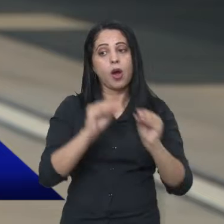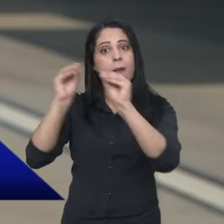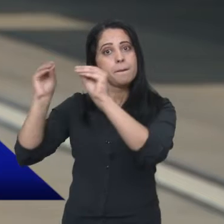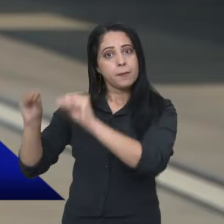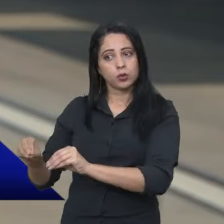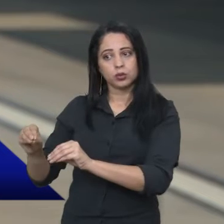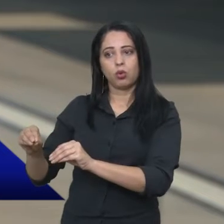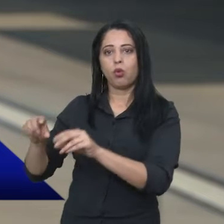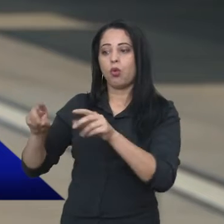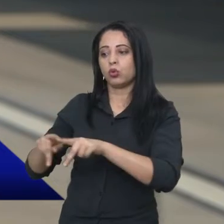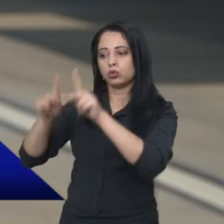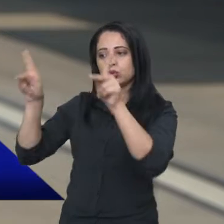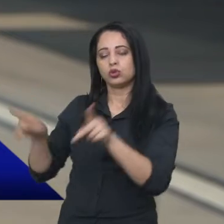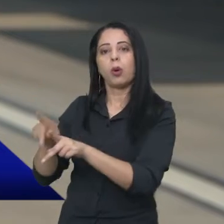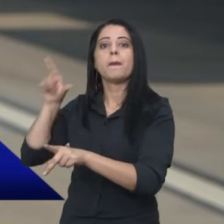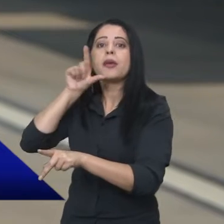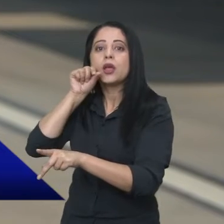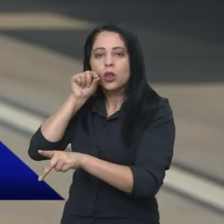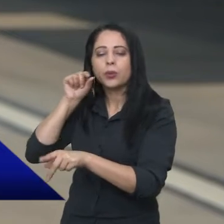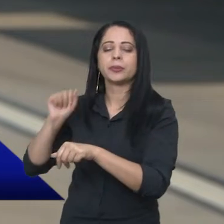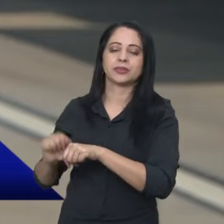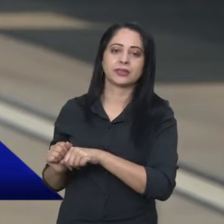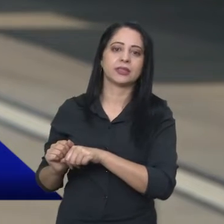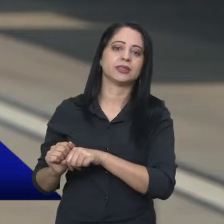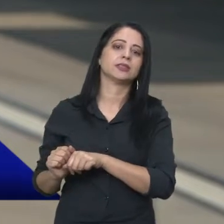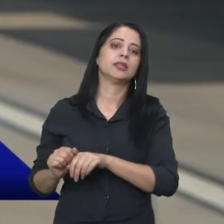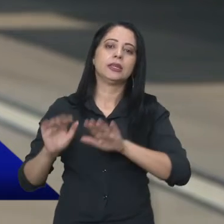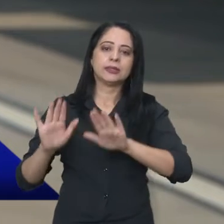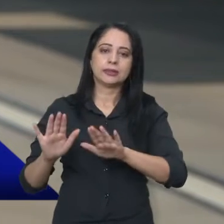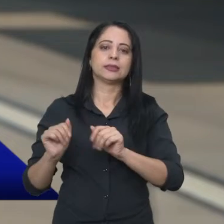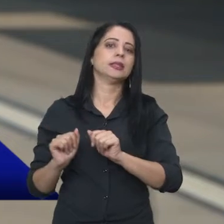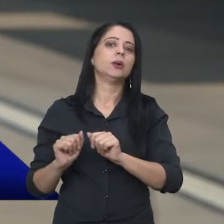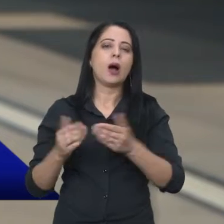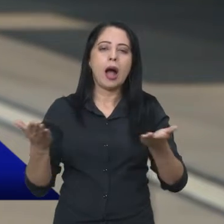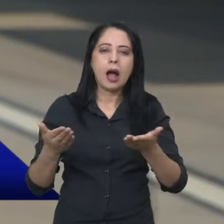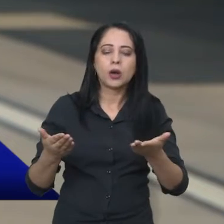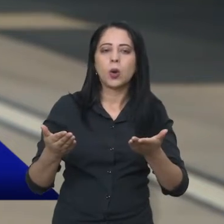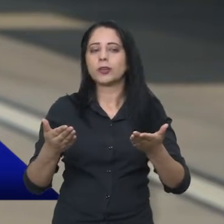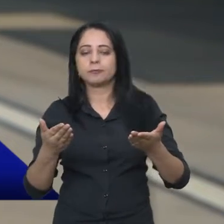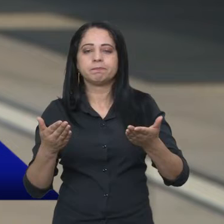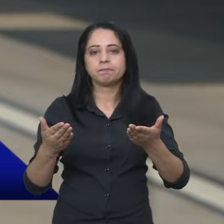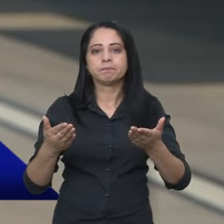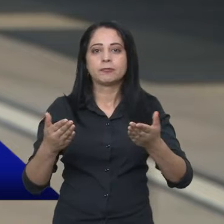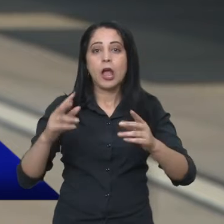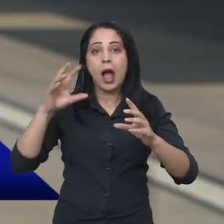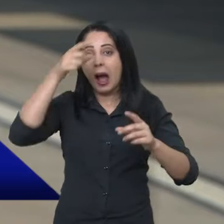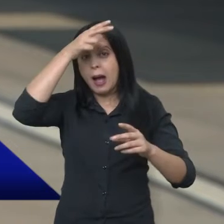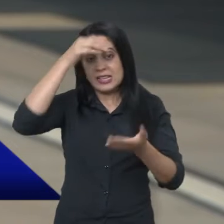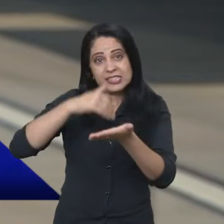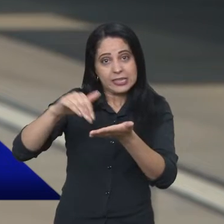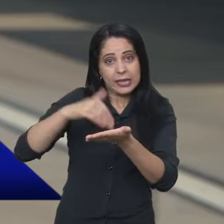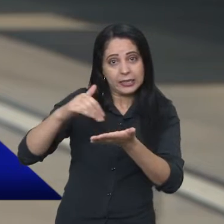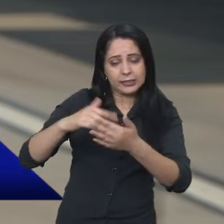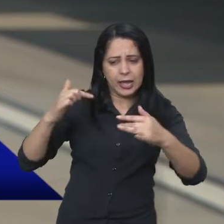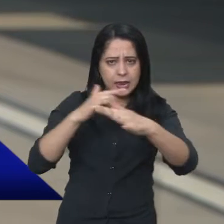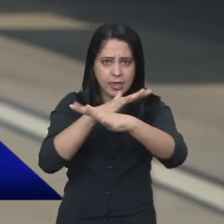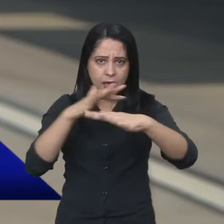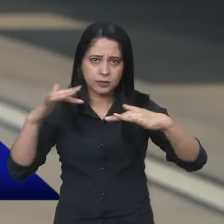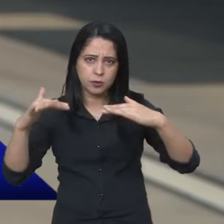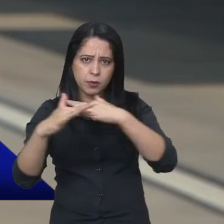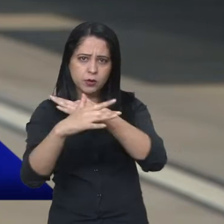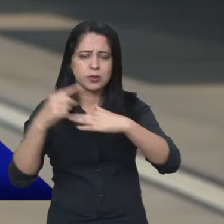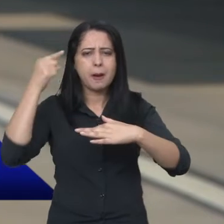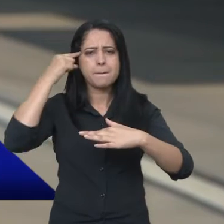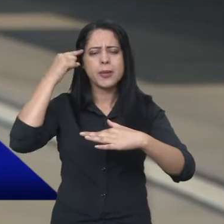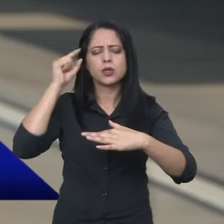mudou aqui para o Shopping Jardim Oriente que fica aqui no bairro Jardim América e essa mudança então impulsionou uma medida da secretaria de mobilidade